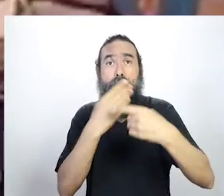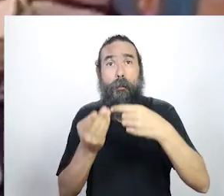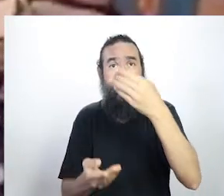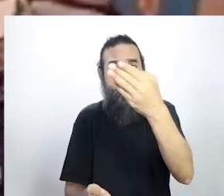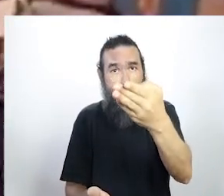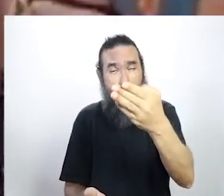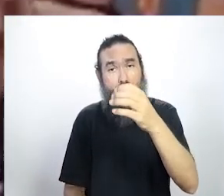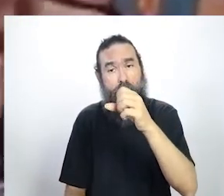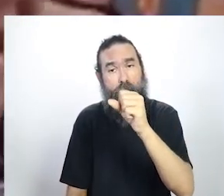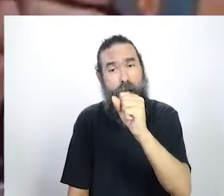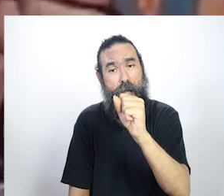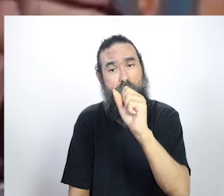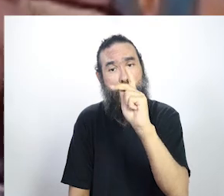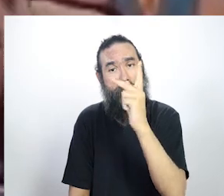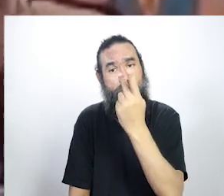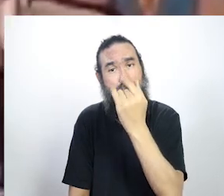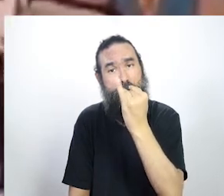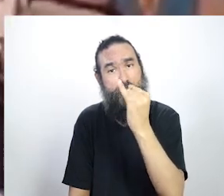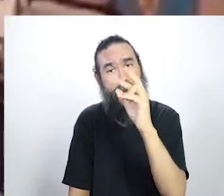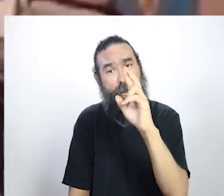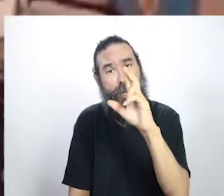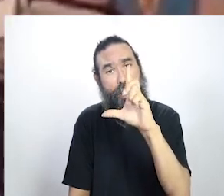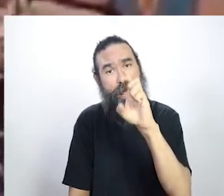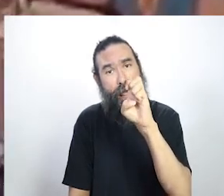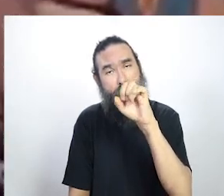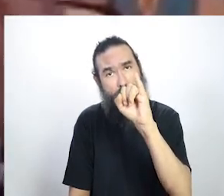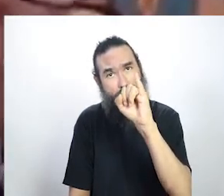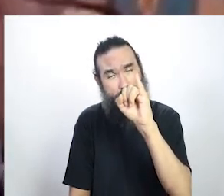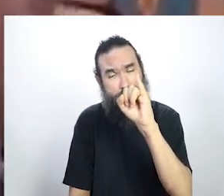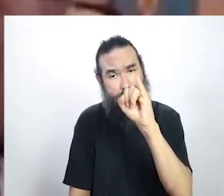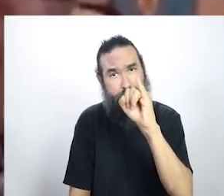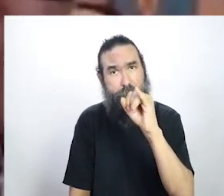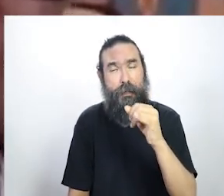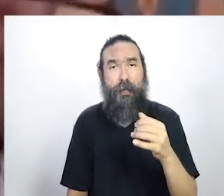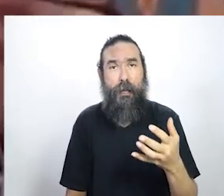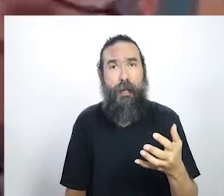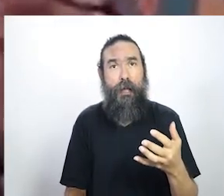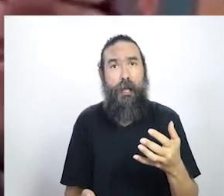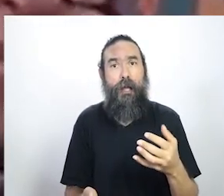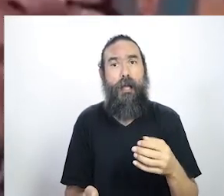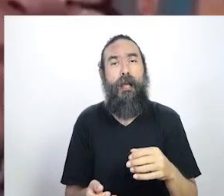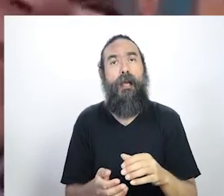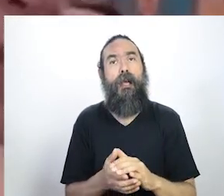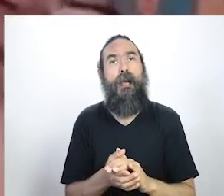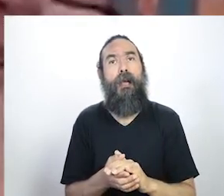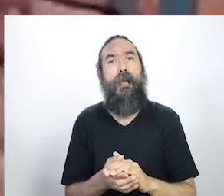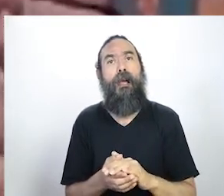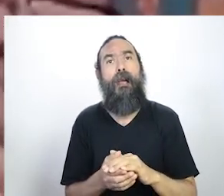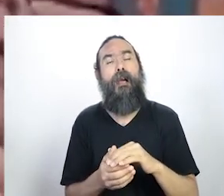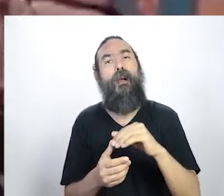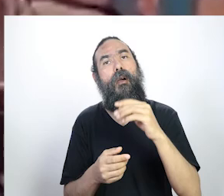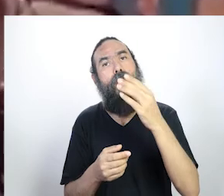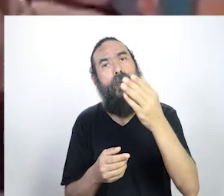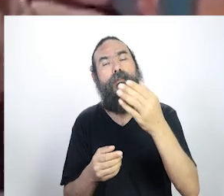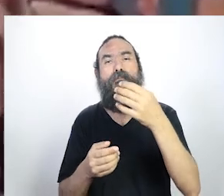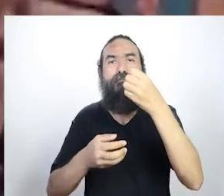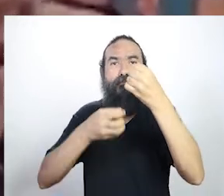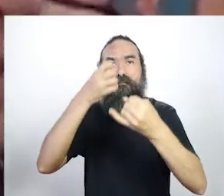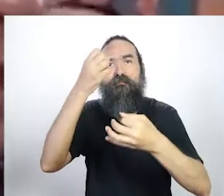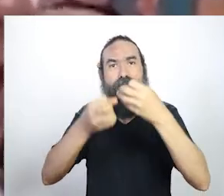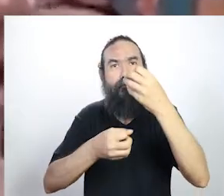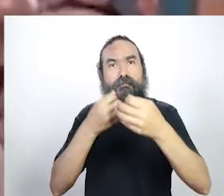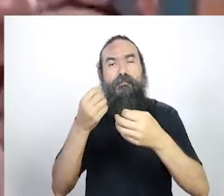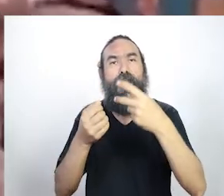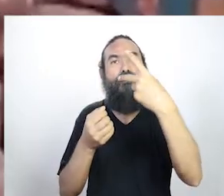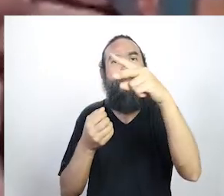Krenak. Depois Fernando Schiavini, por questão de identidade assim dos temas, dos universos que eles vêm